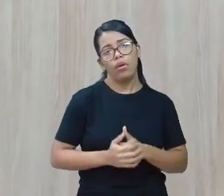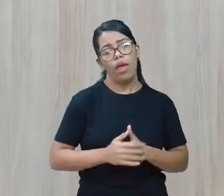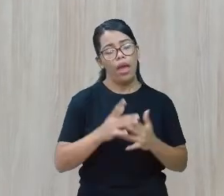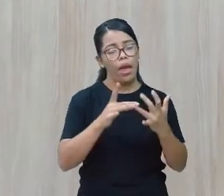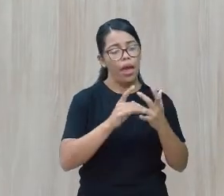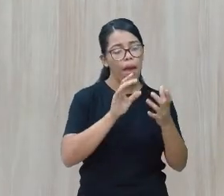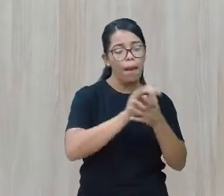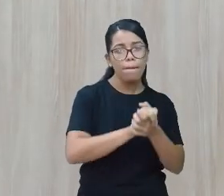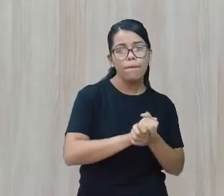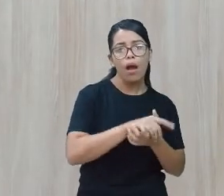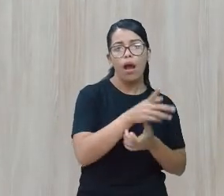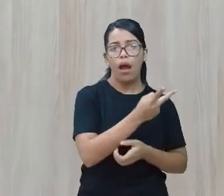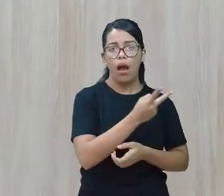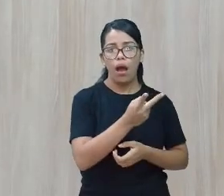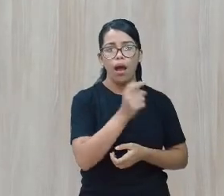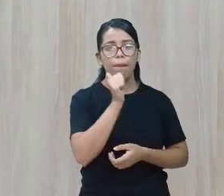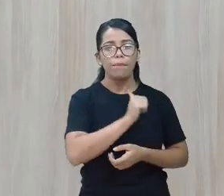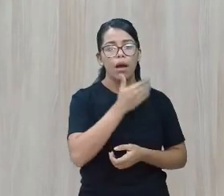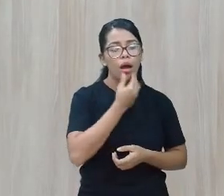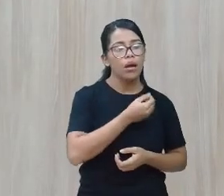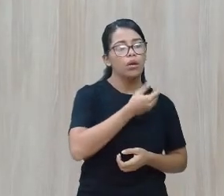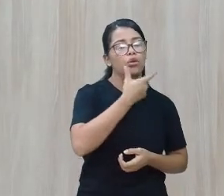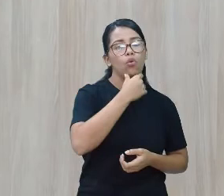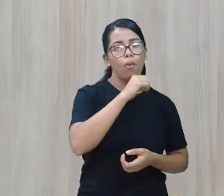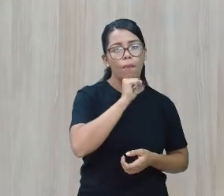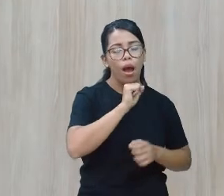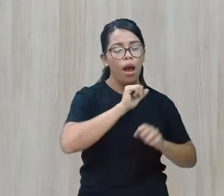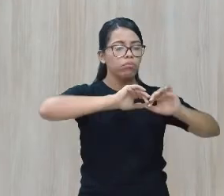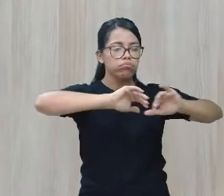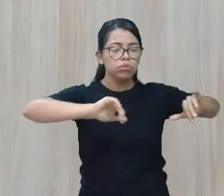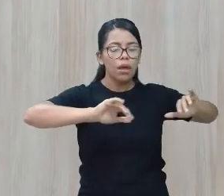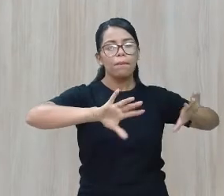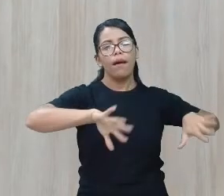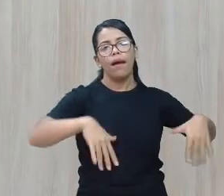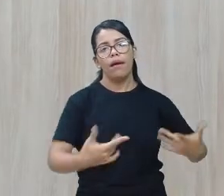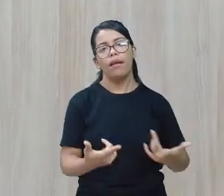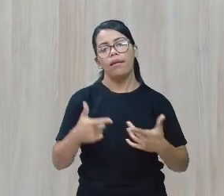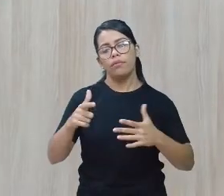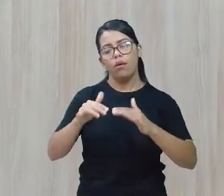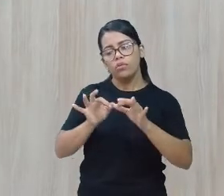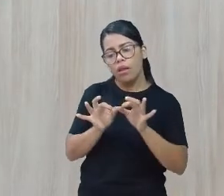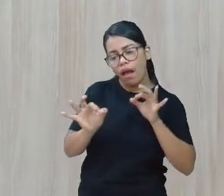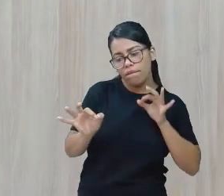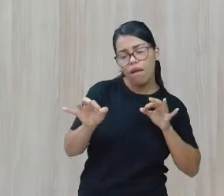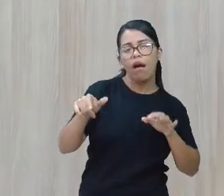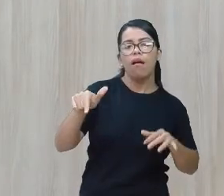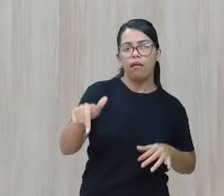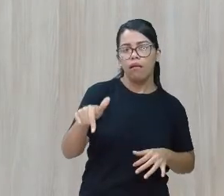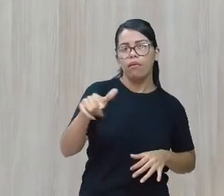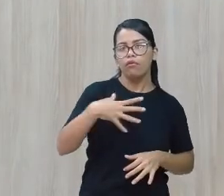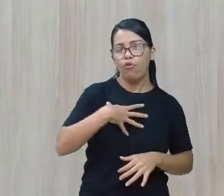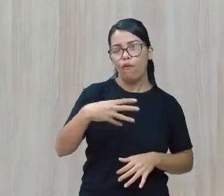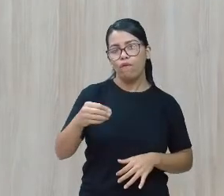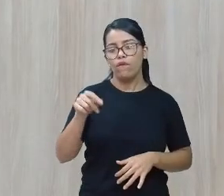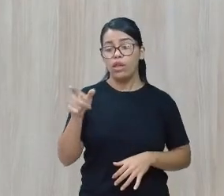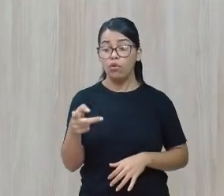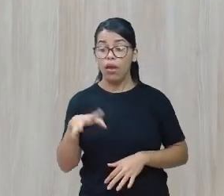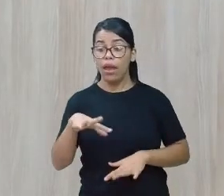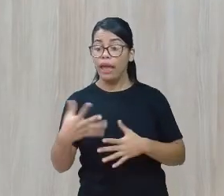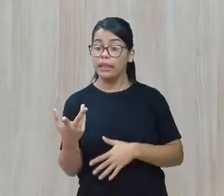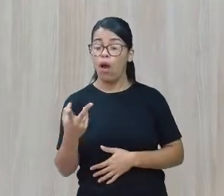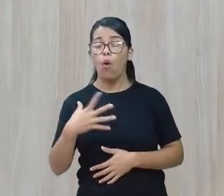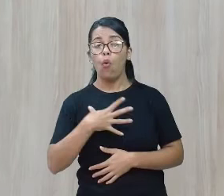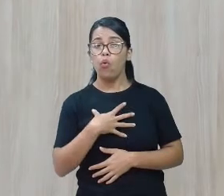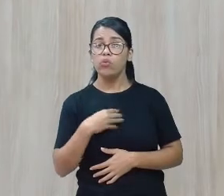para trabalhar, o pai do outro lado. Então, isso se afasta dos filhos, os filhos se acham já